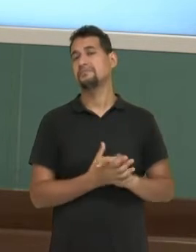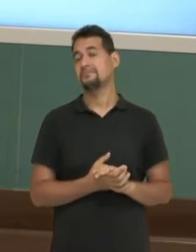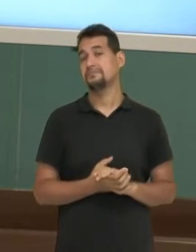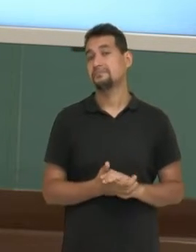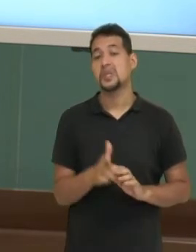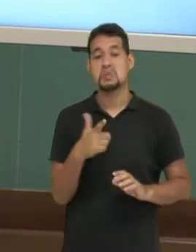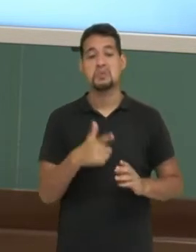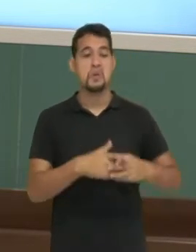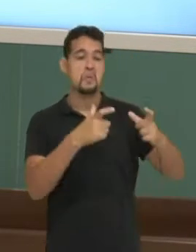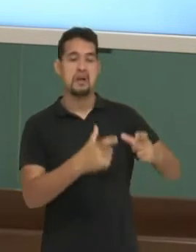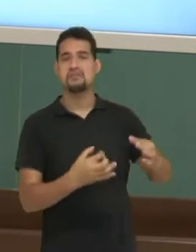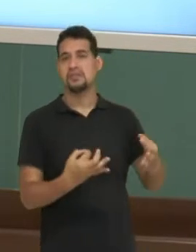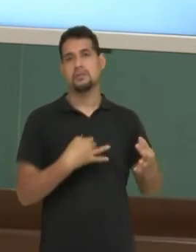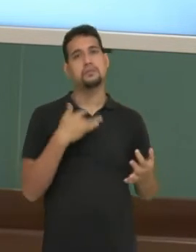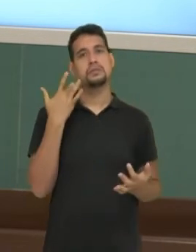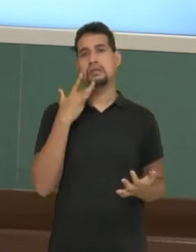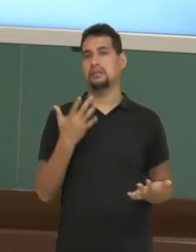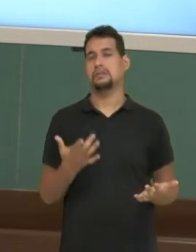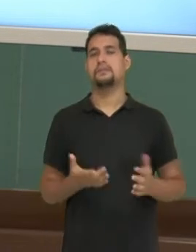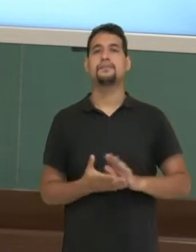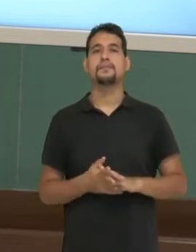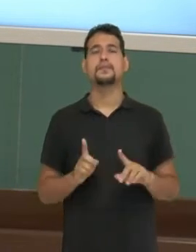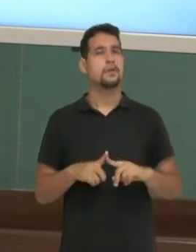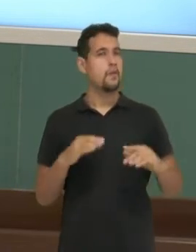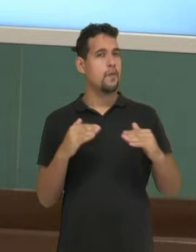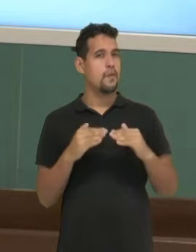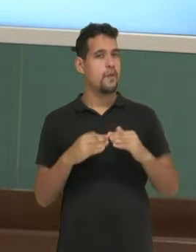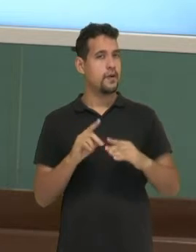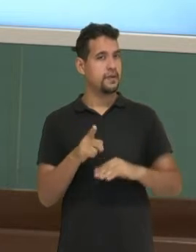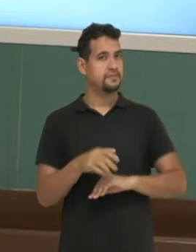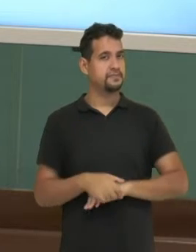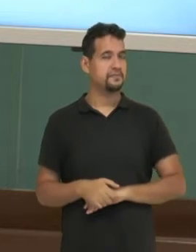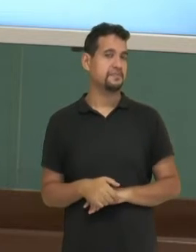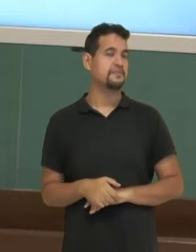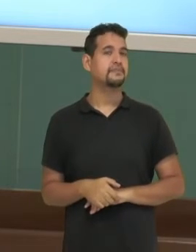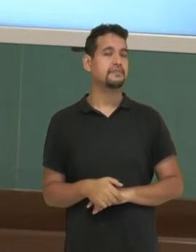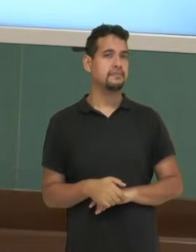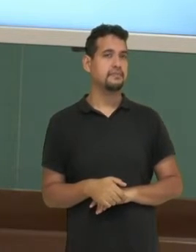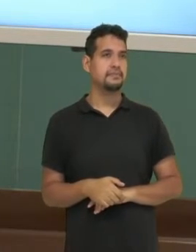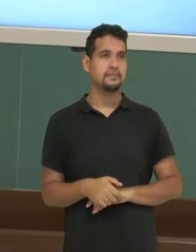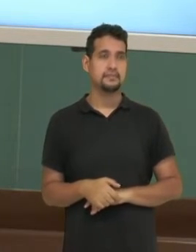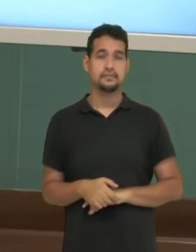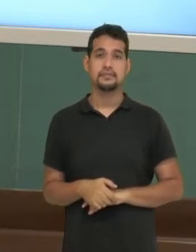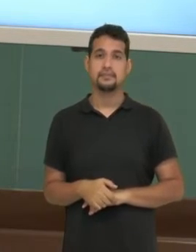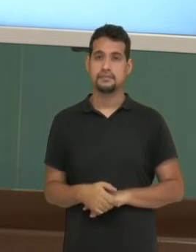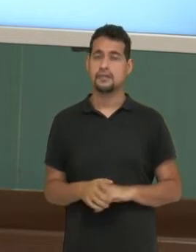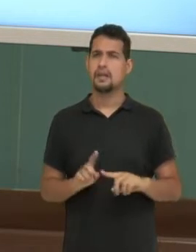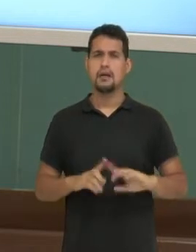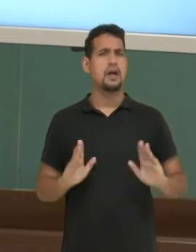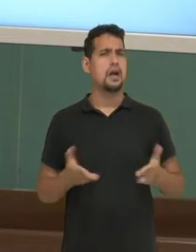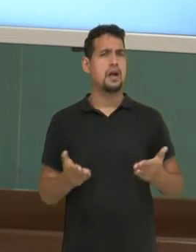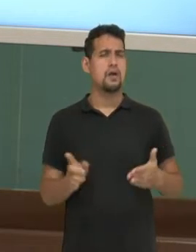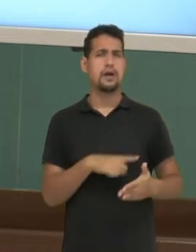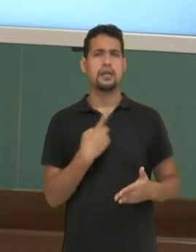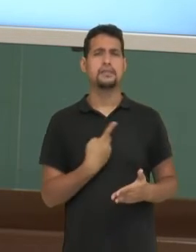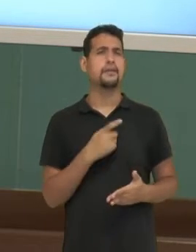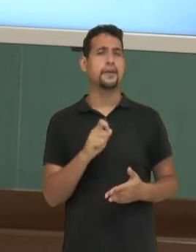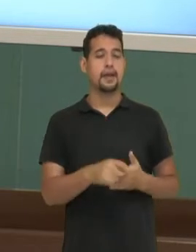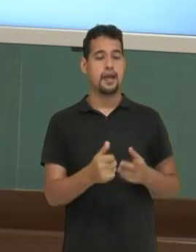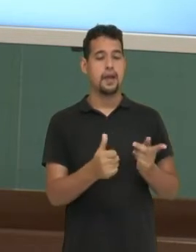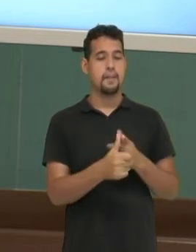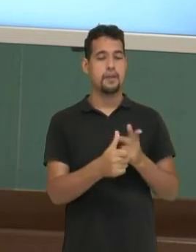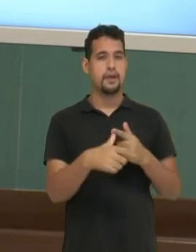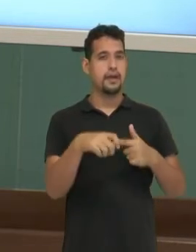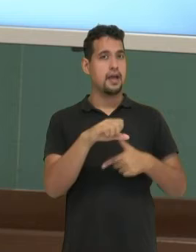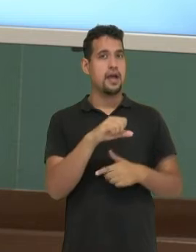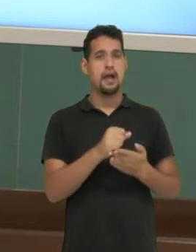uma precisão. Por aí, pela avenida. De acordo? Bueno, ahora vamos a nuestra primera